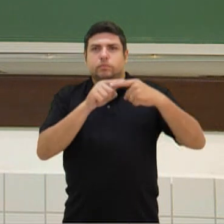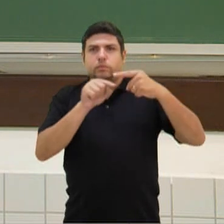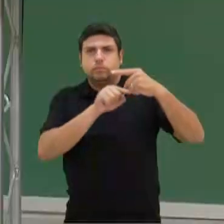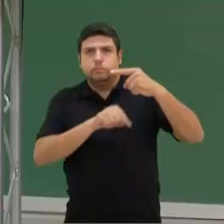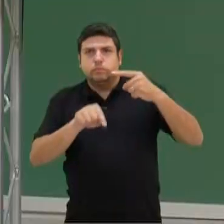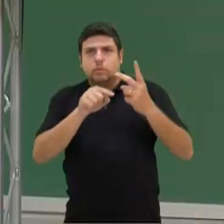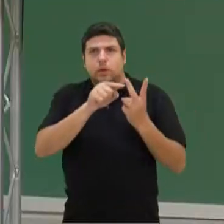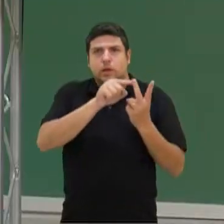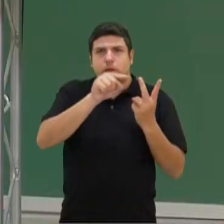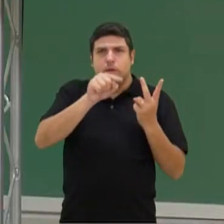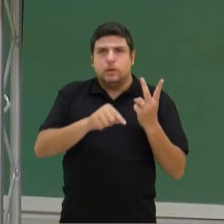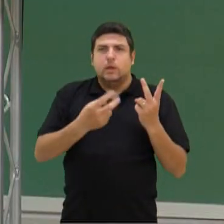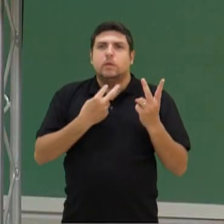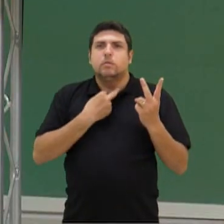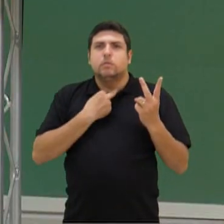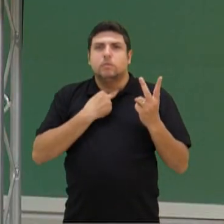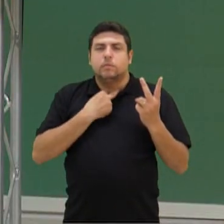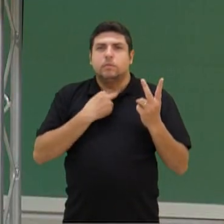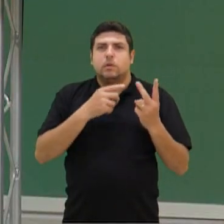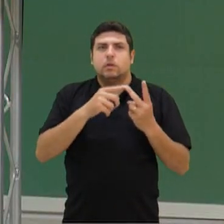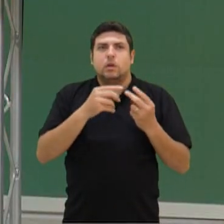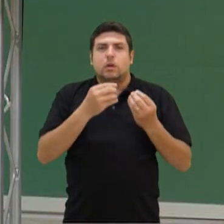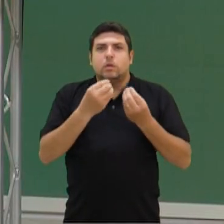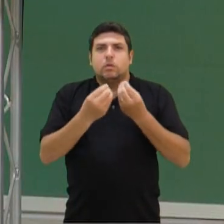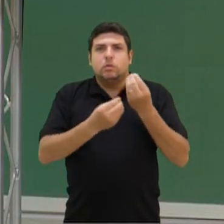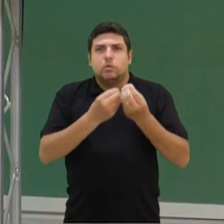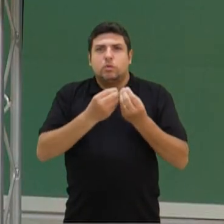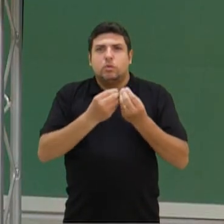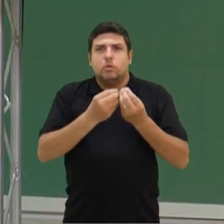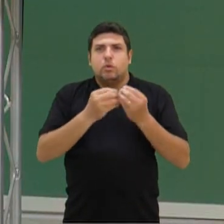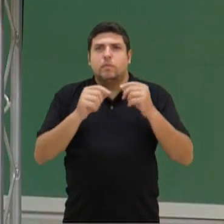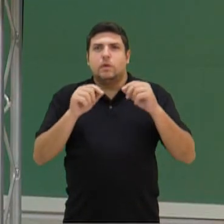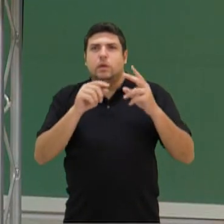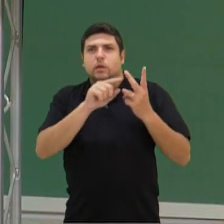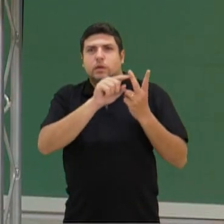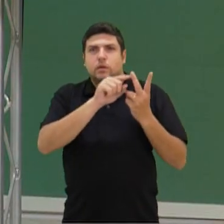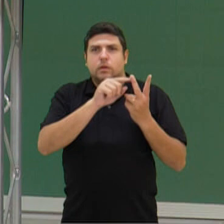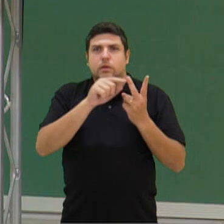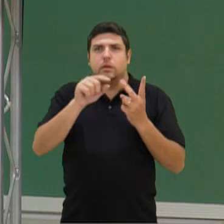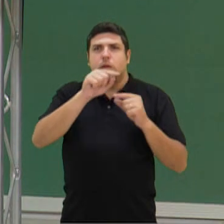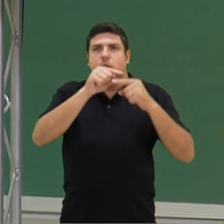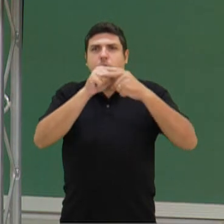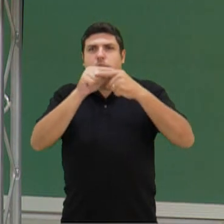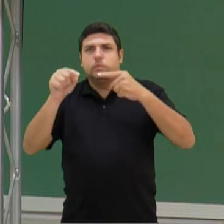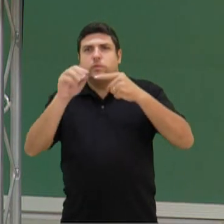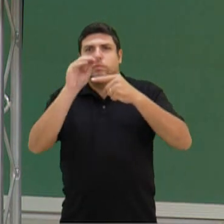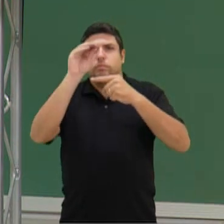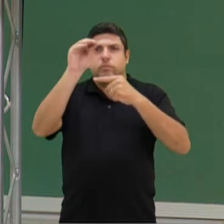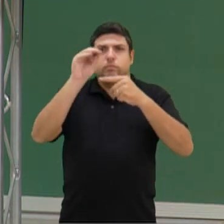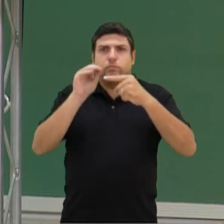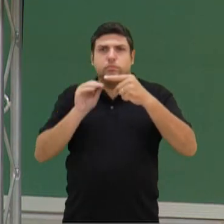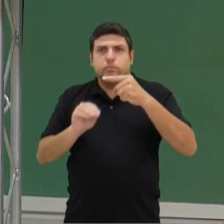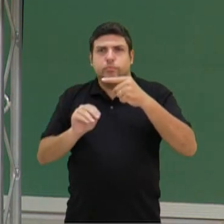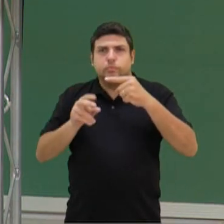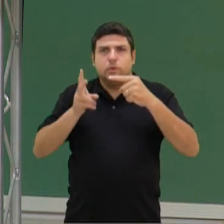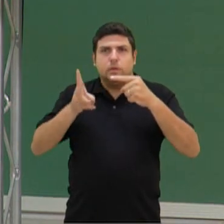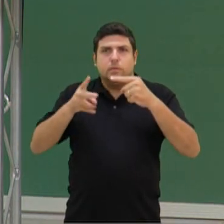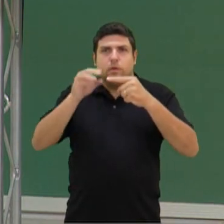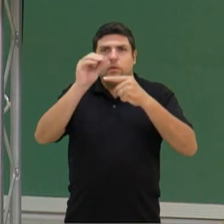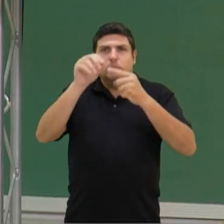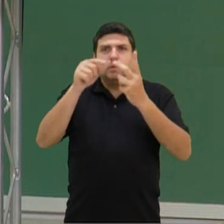você multiplica toda a fração, né, em cima e embaixo, denominador e numerador, pela mesma raiz. Dessa forma, você vai ter